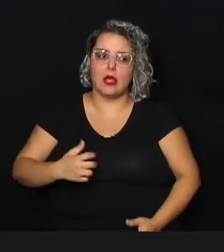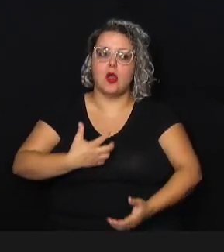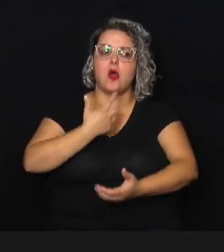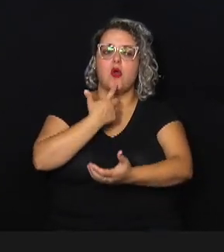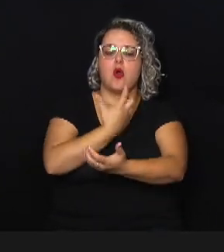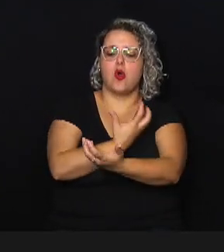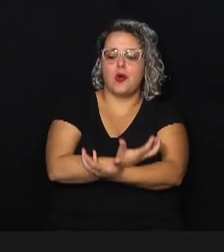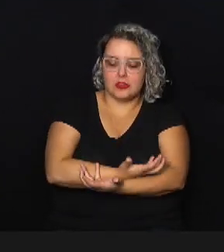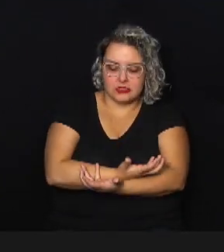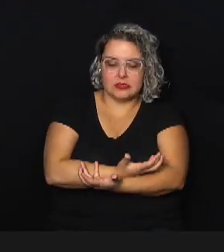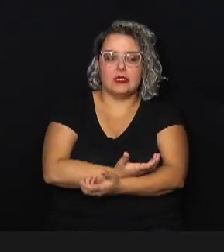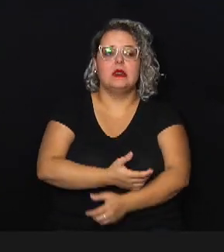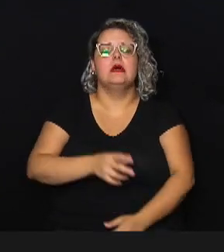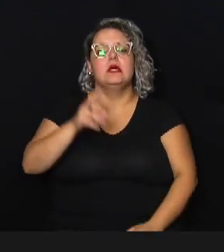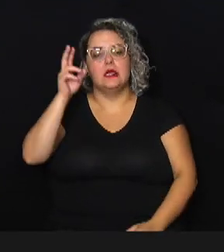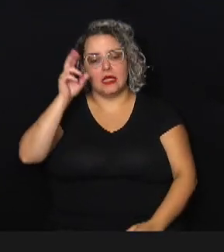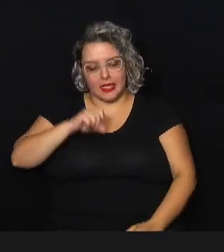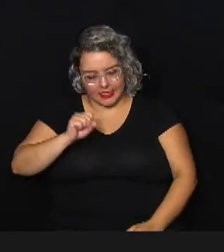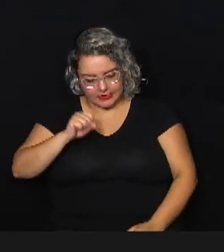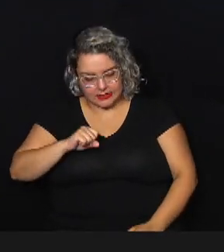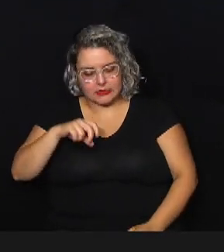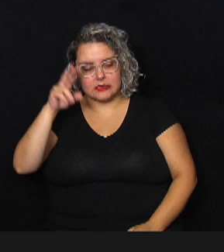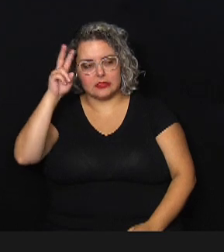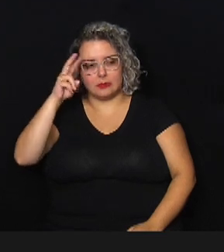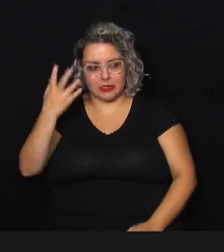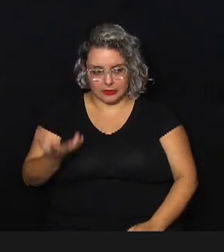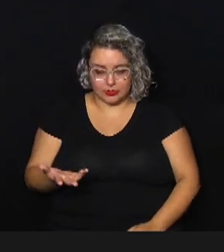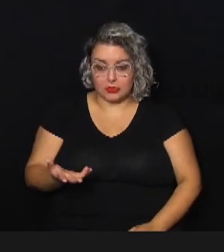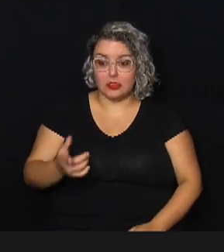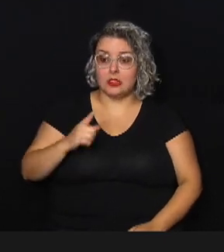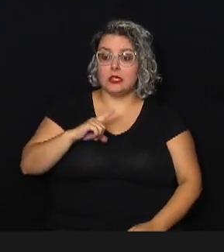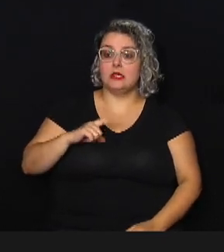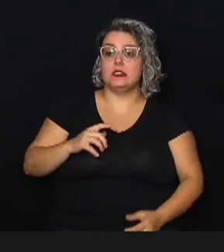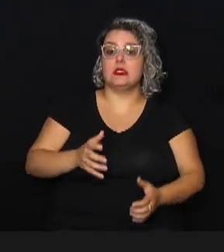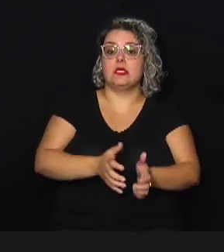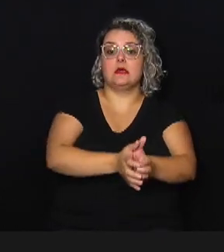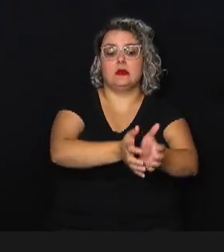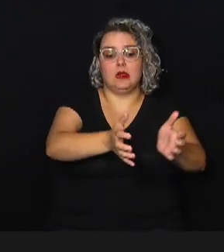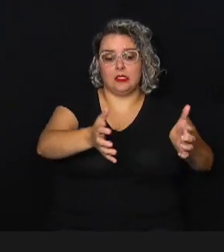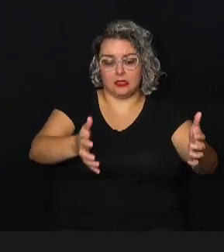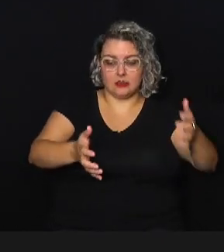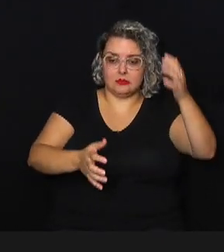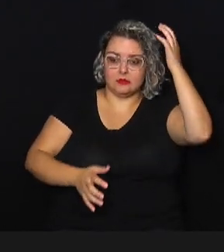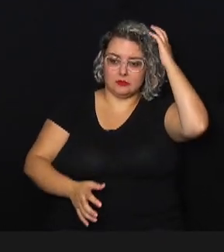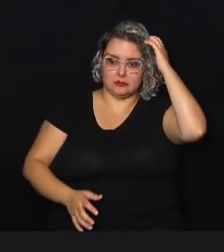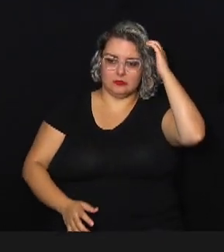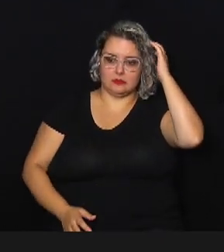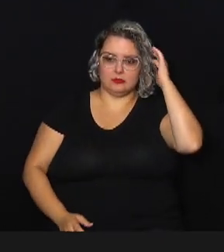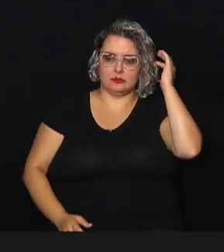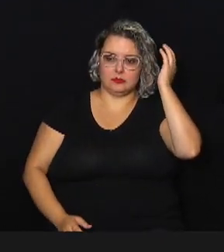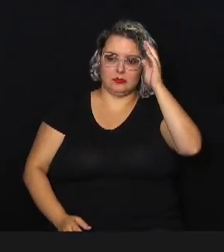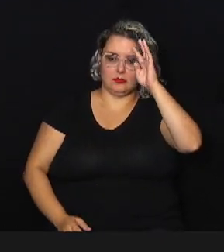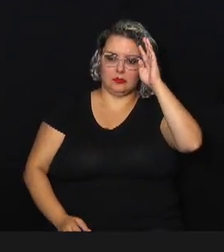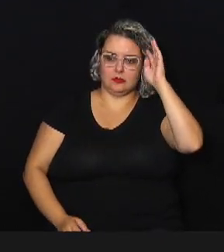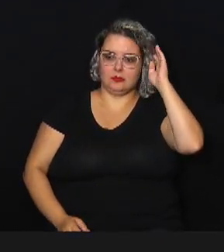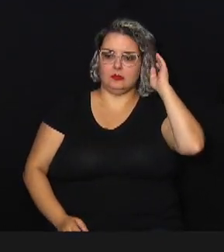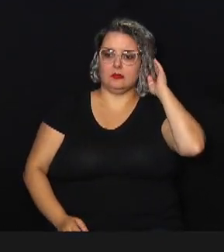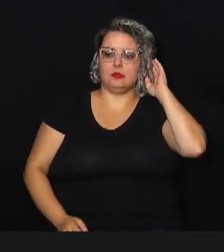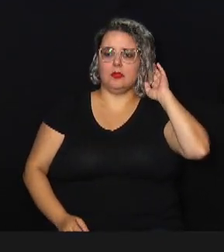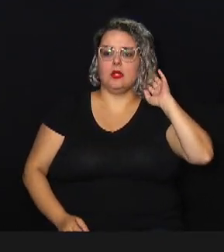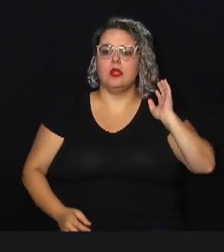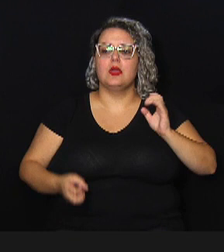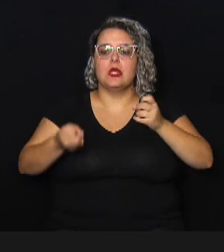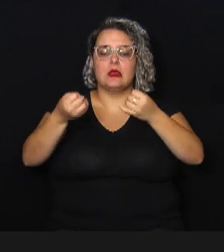sim, tá? Lembrando que a leucemia você tem grandes grupos, tá? E isso a gente vai, nesse bate-papo eu vou explicar melhor como que a gente